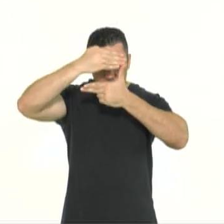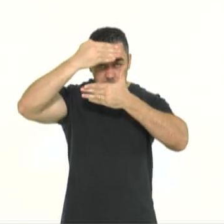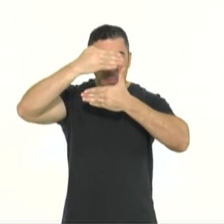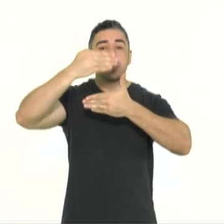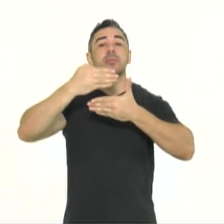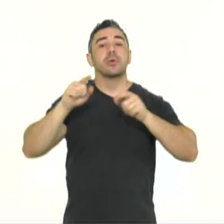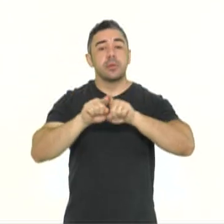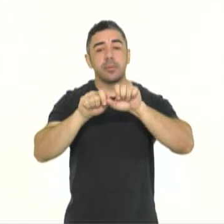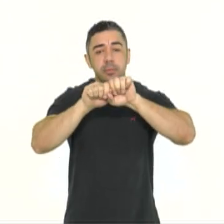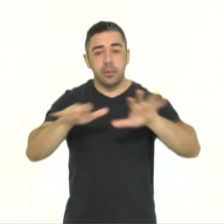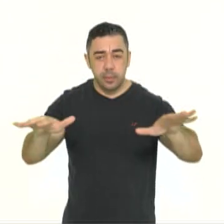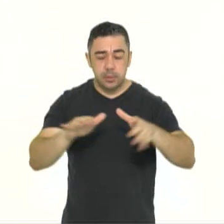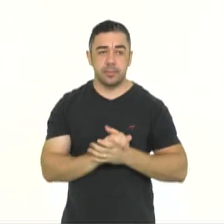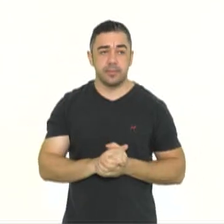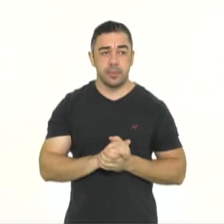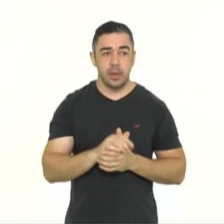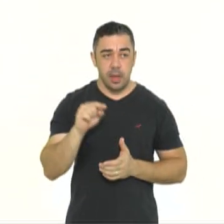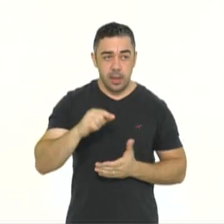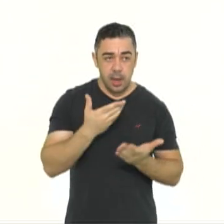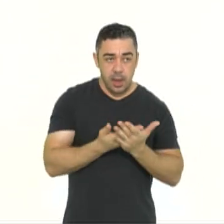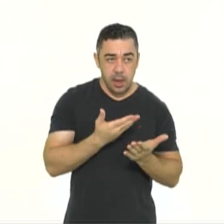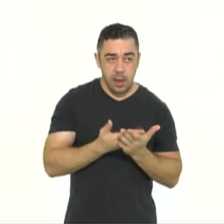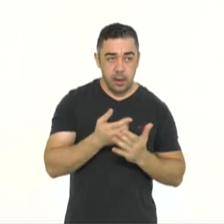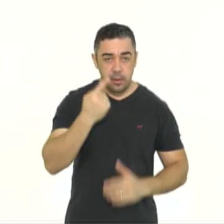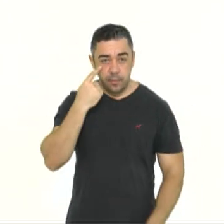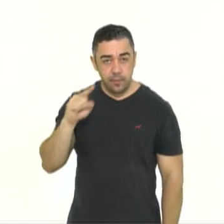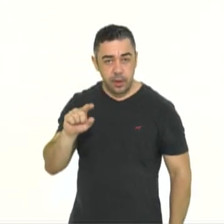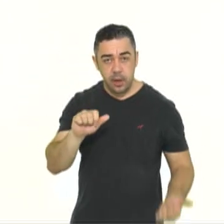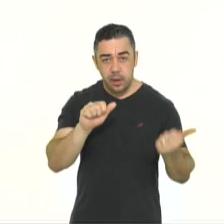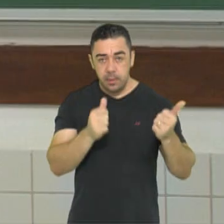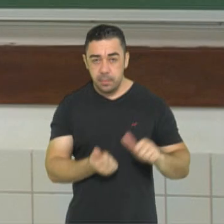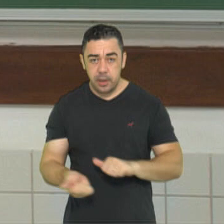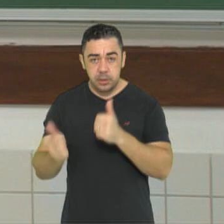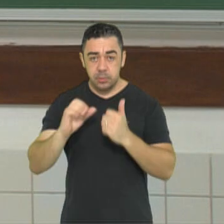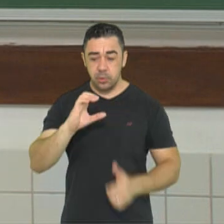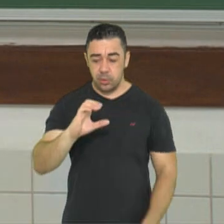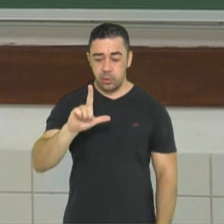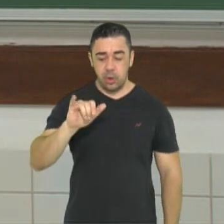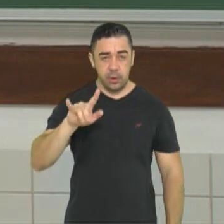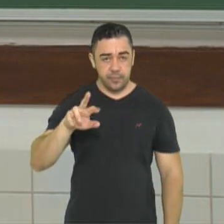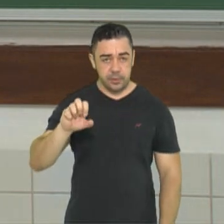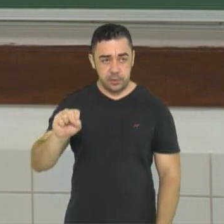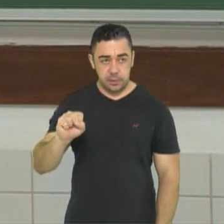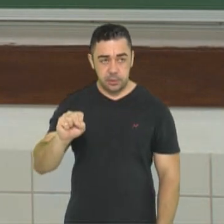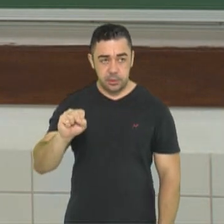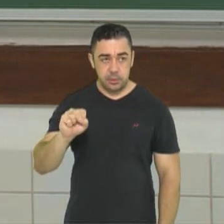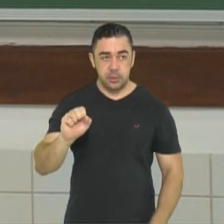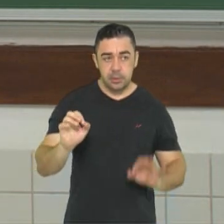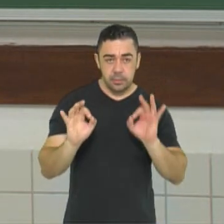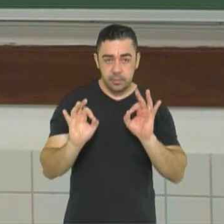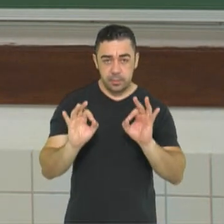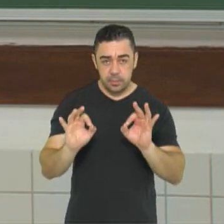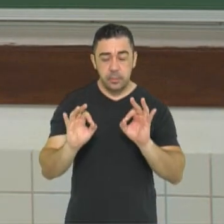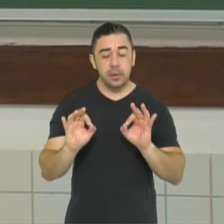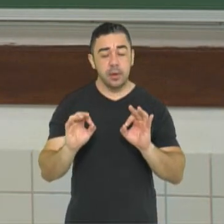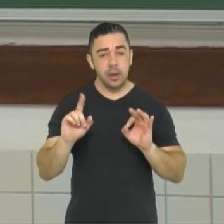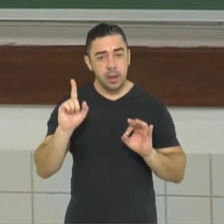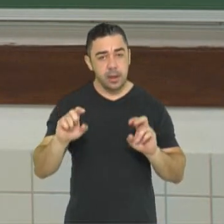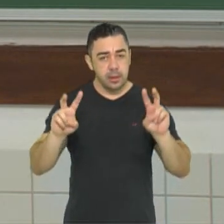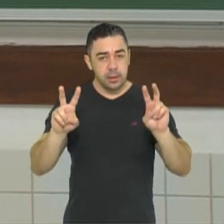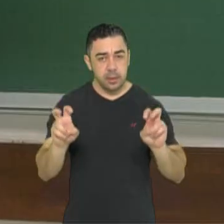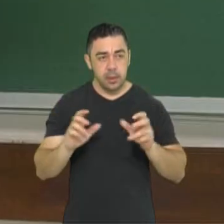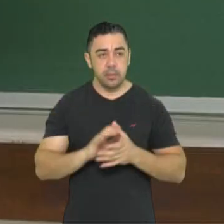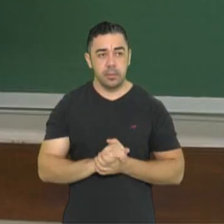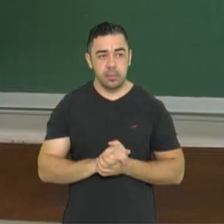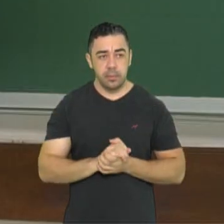islâmica. Nessa aula, vamos pegar então o batismo de Clóvis. Olha que bacana essa fala do professor Roberto, encaixa exatamente no tema da nossa aula de